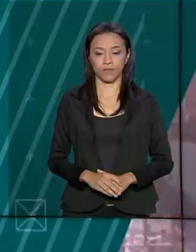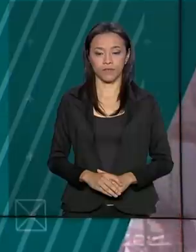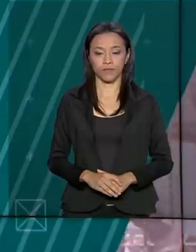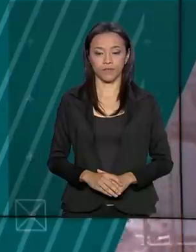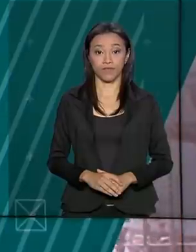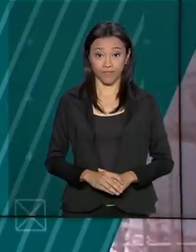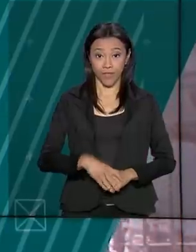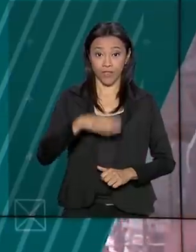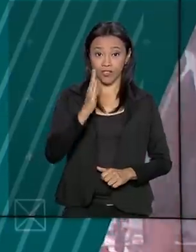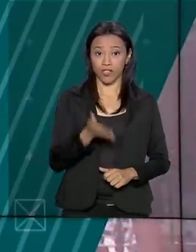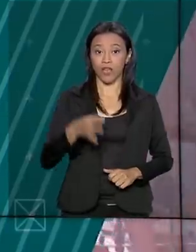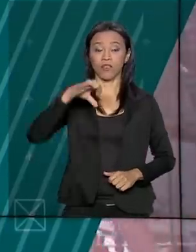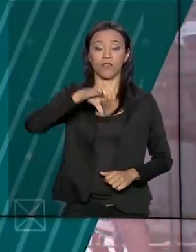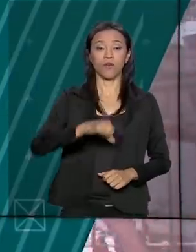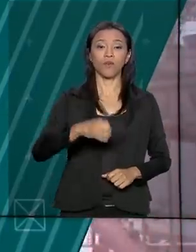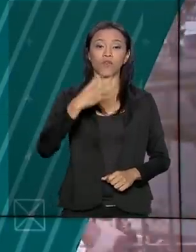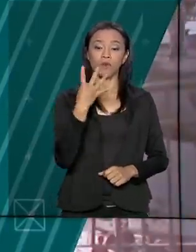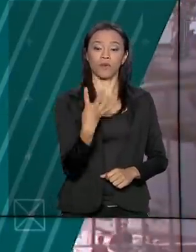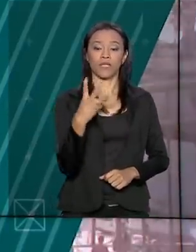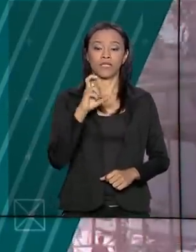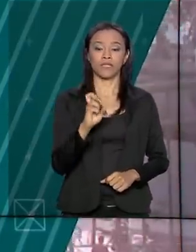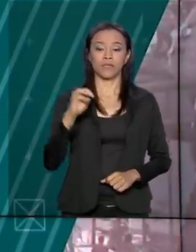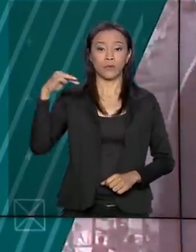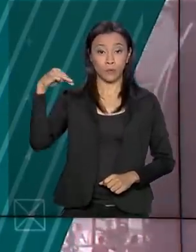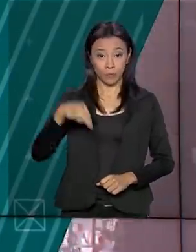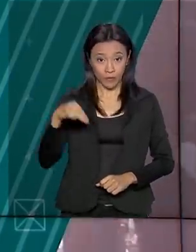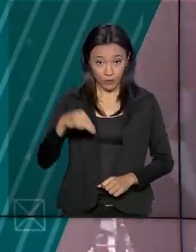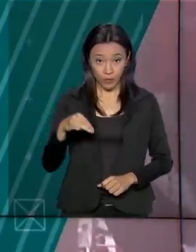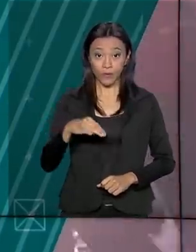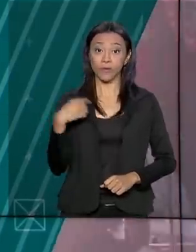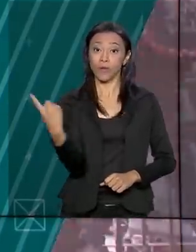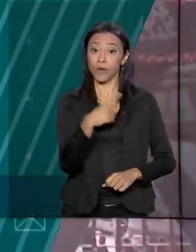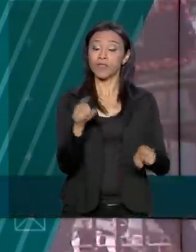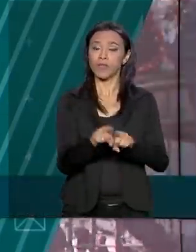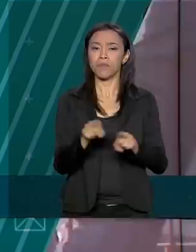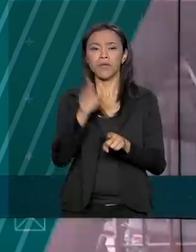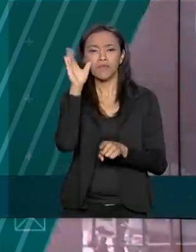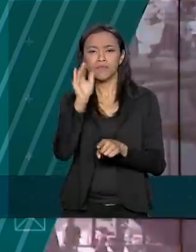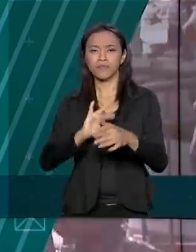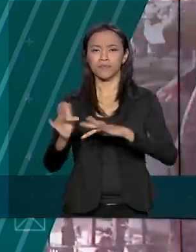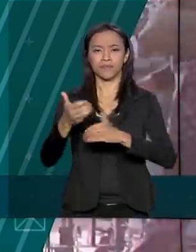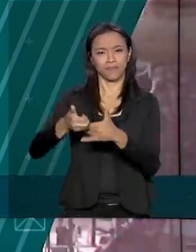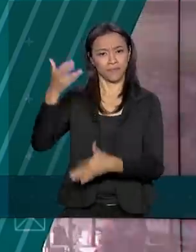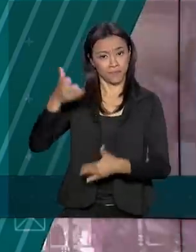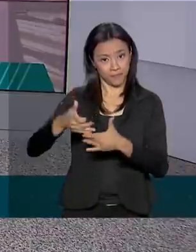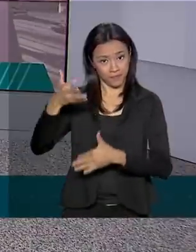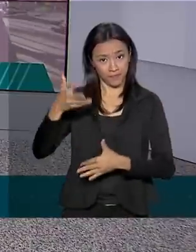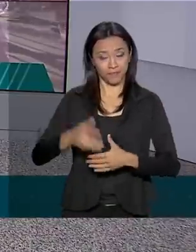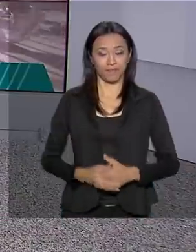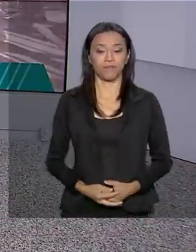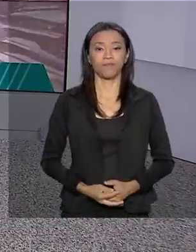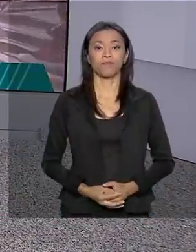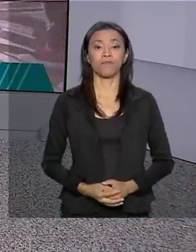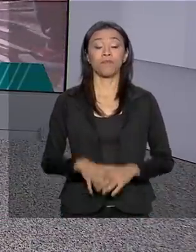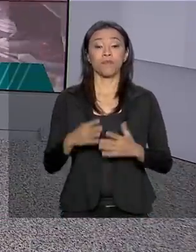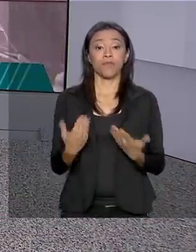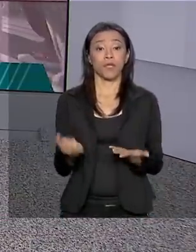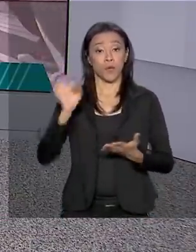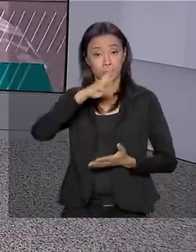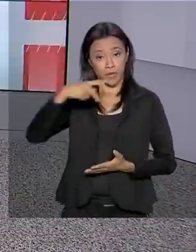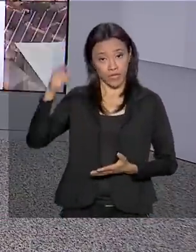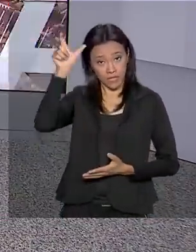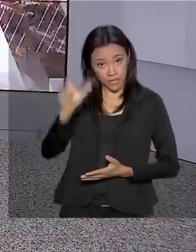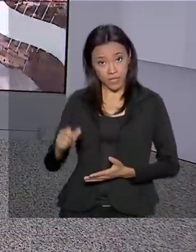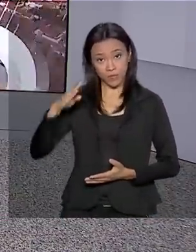são nove horas e 45 minutos estamos ao vivo também pelas redes sociais o presidente jair